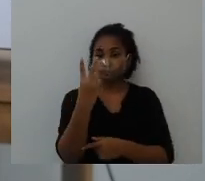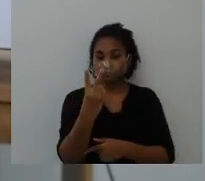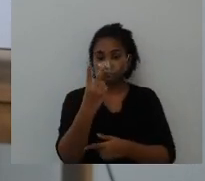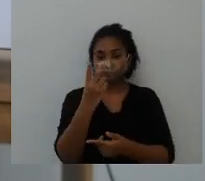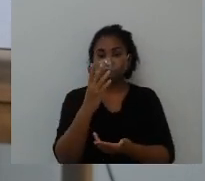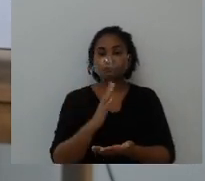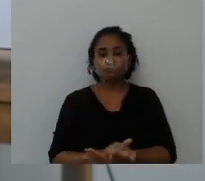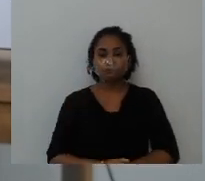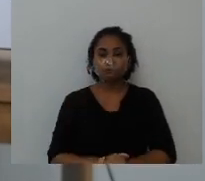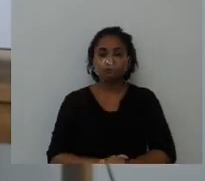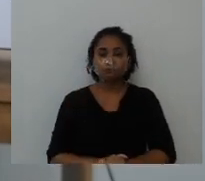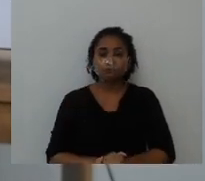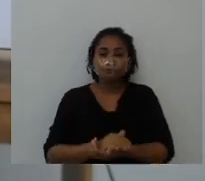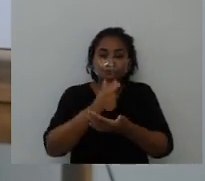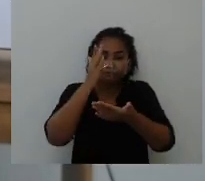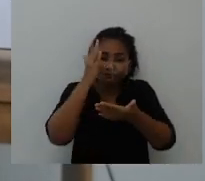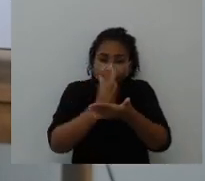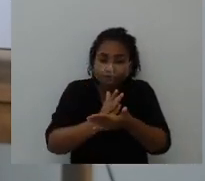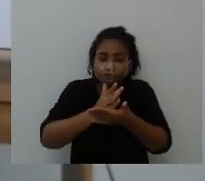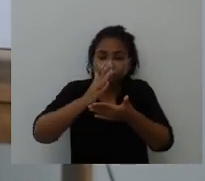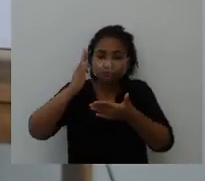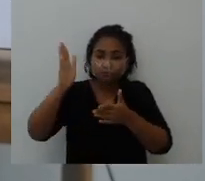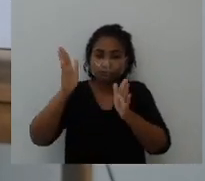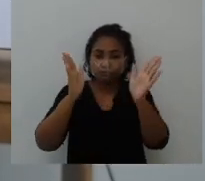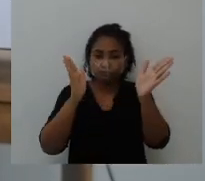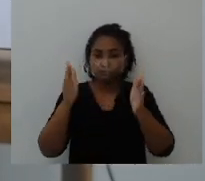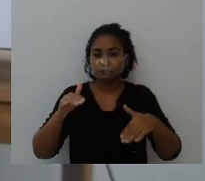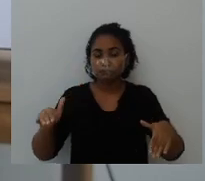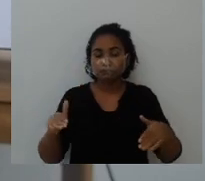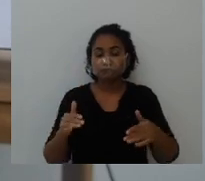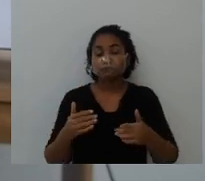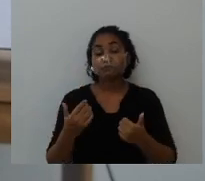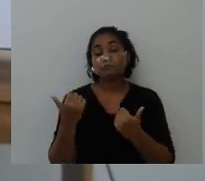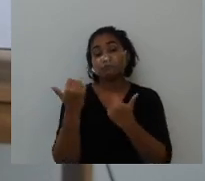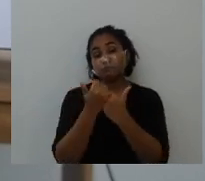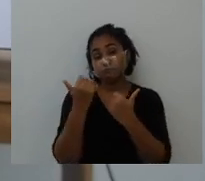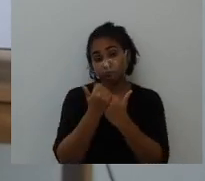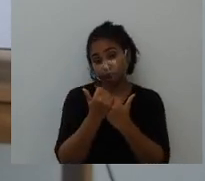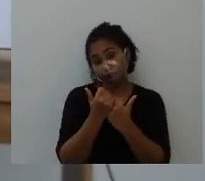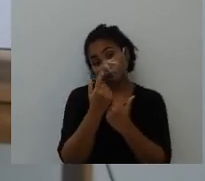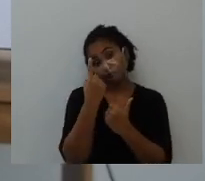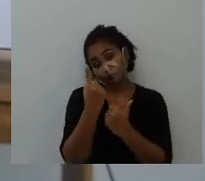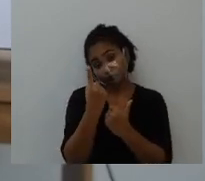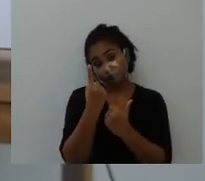duas. Essas duas novas forças, ou seja, você vai substituir